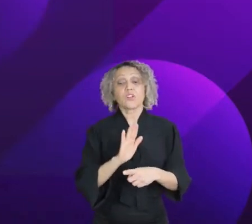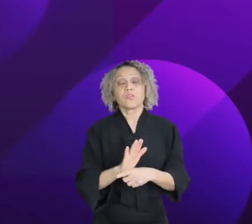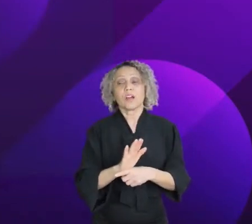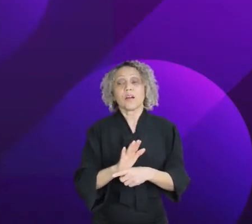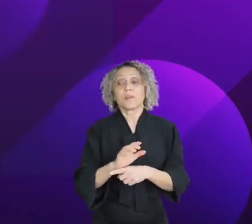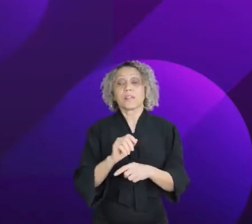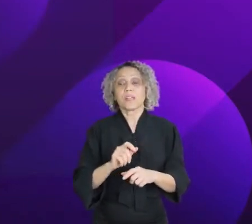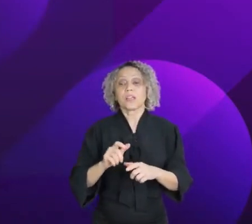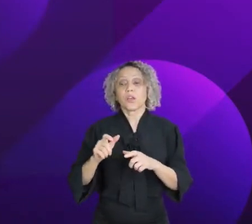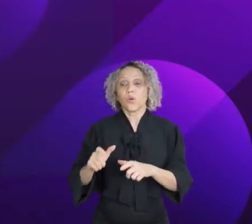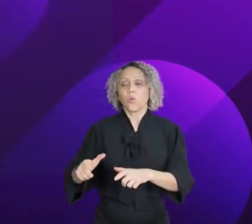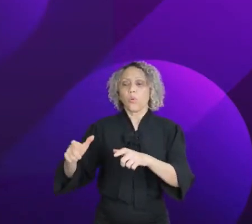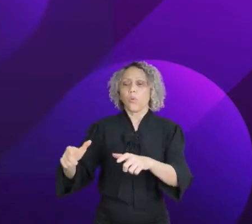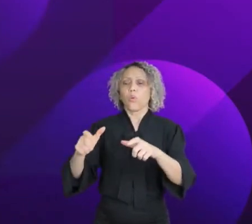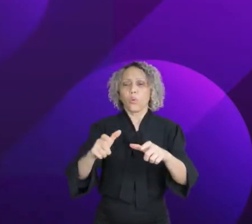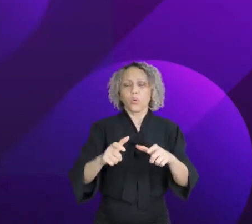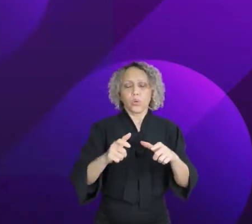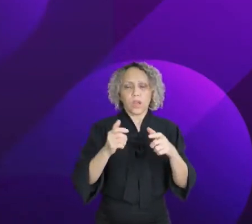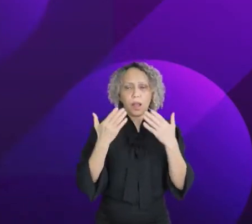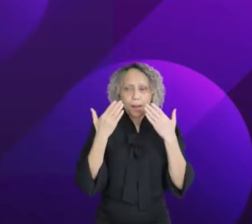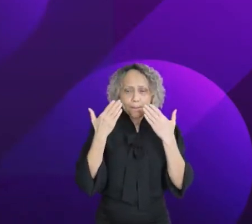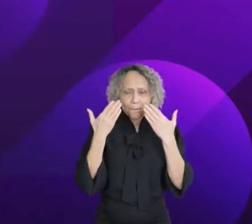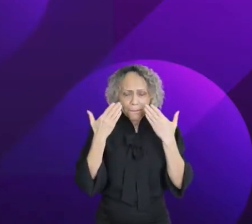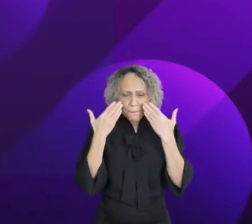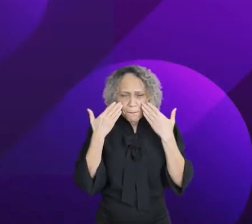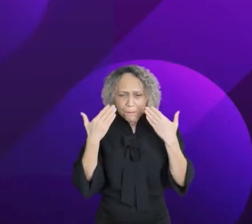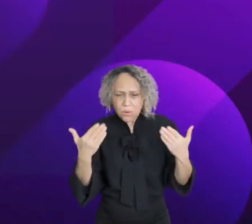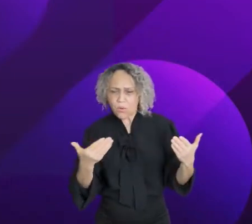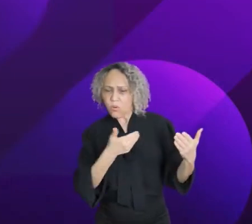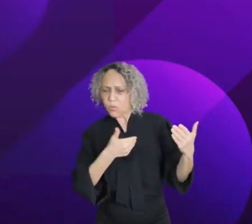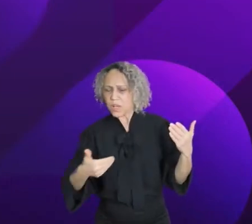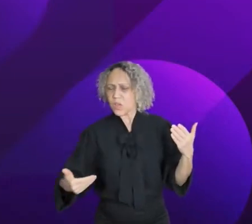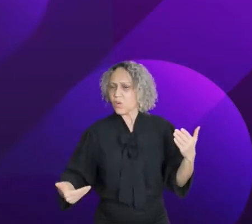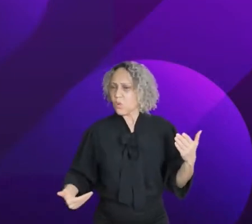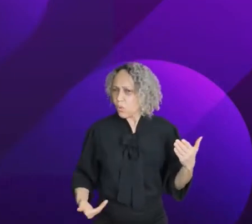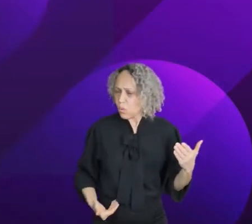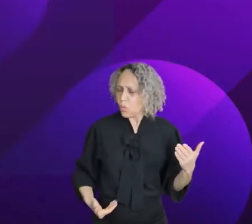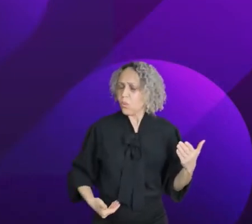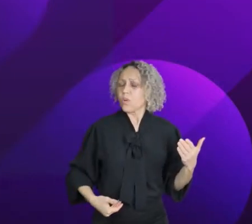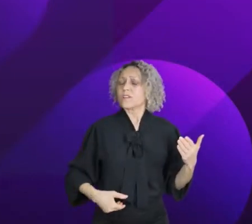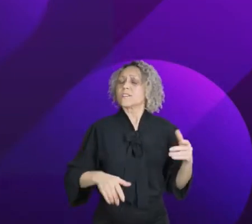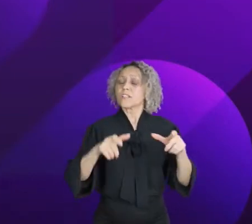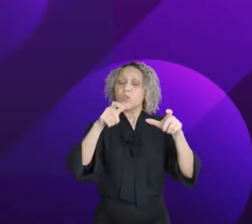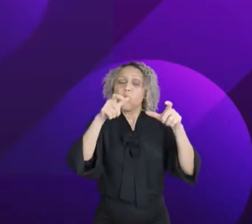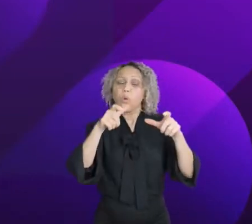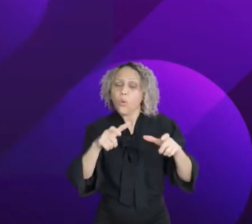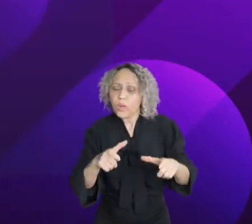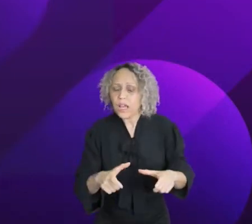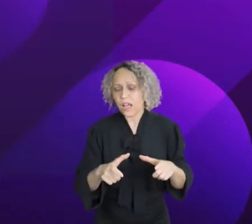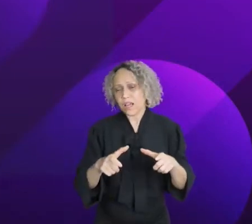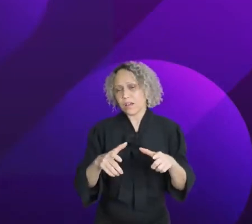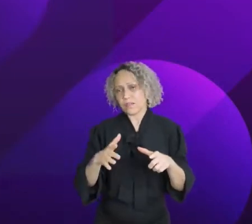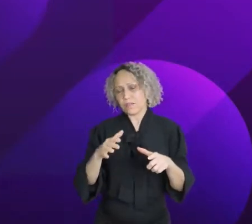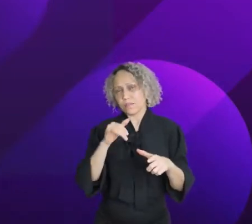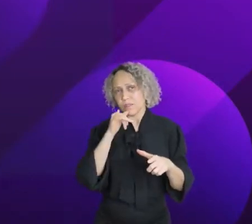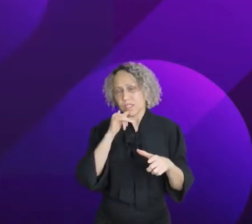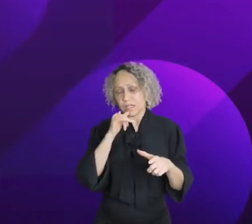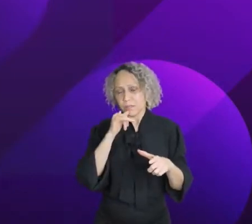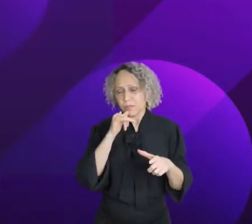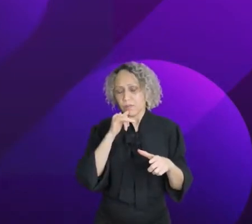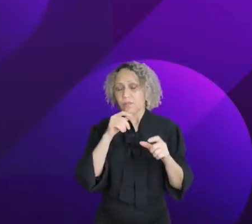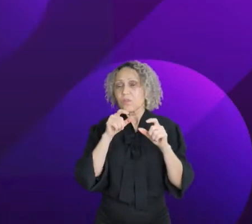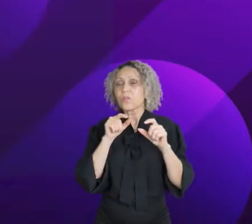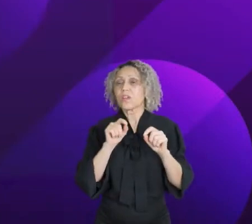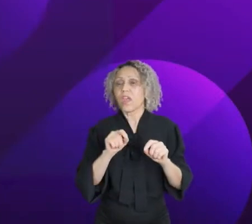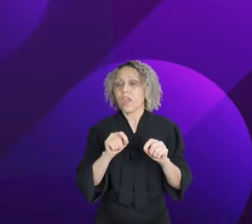espaços públicos de participação social sejam sempre ativos. Então, se na sua cidade não tem o conselho da cidade,